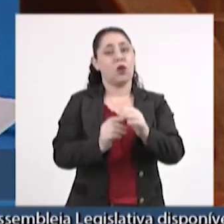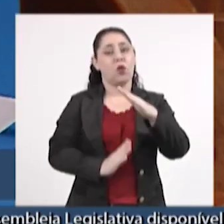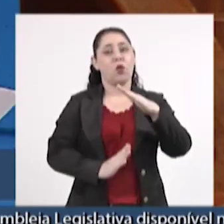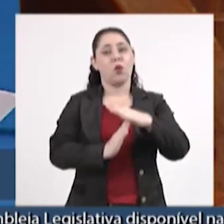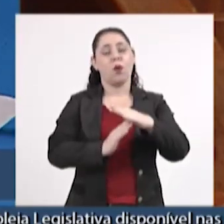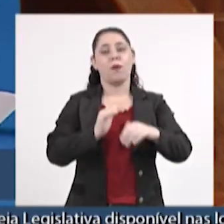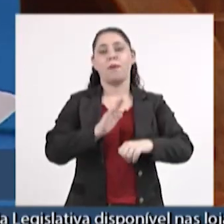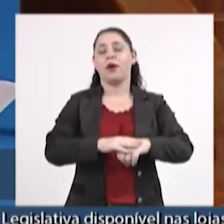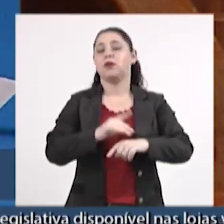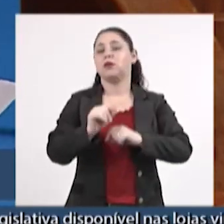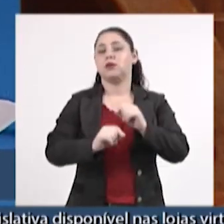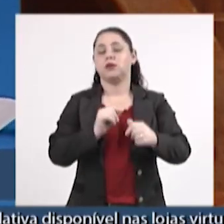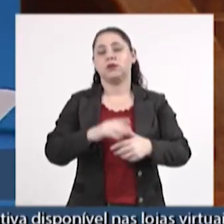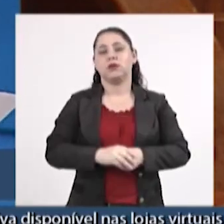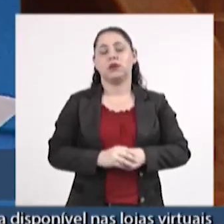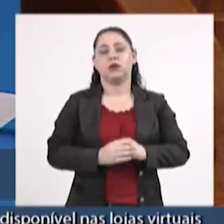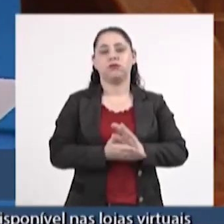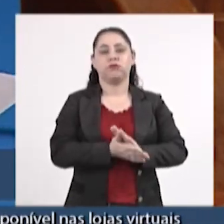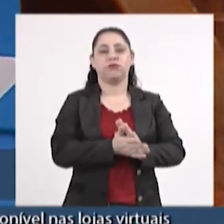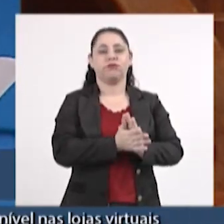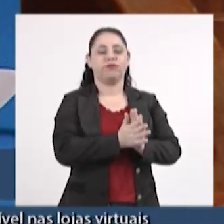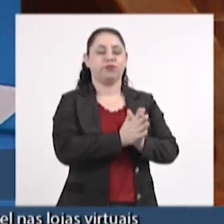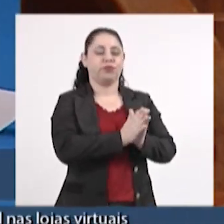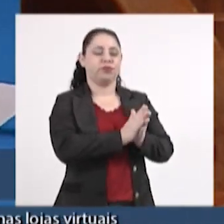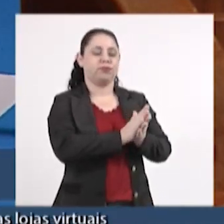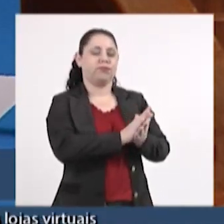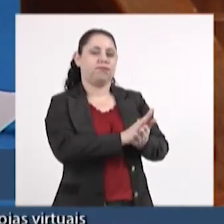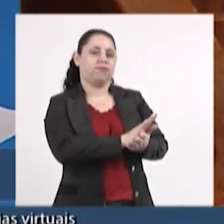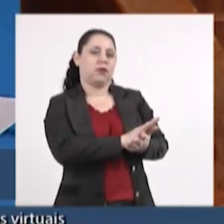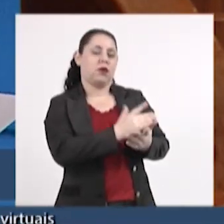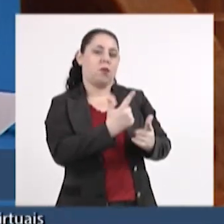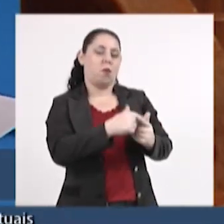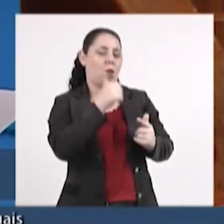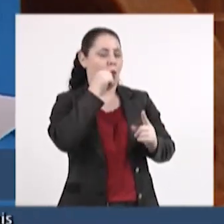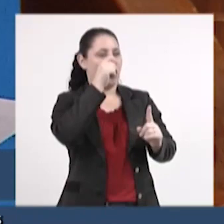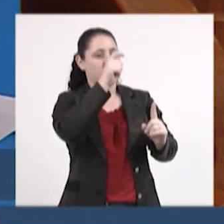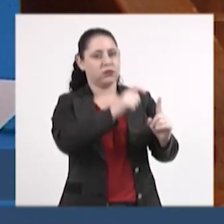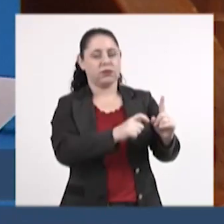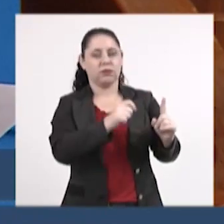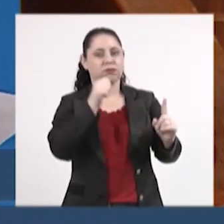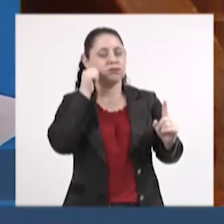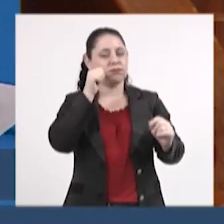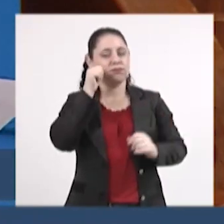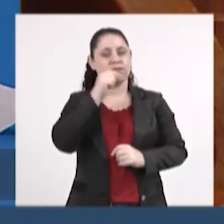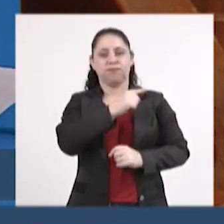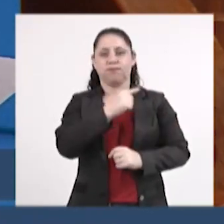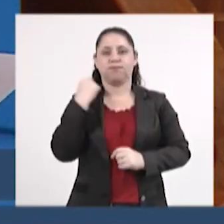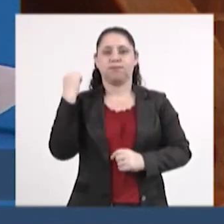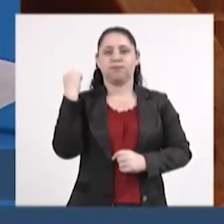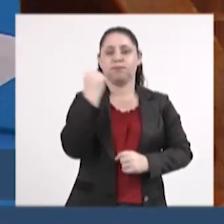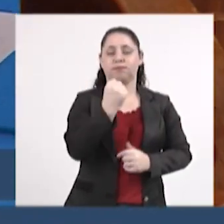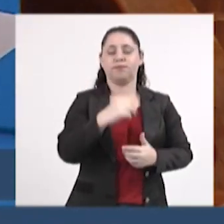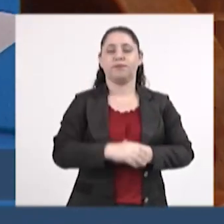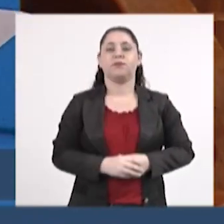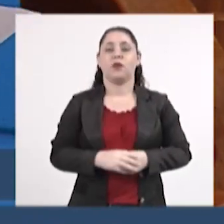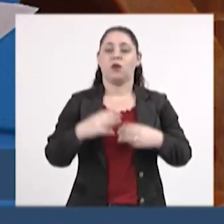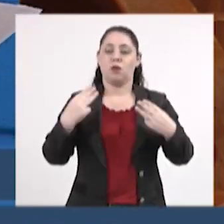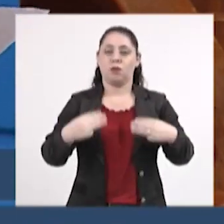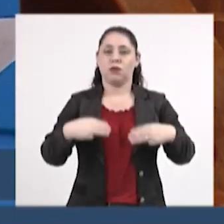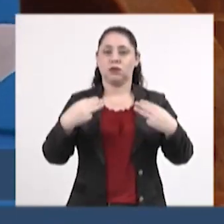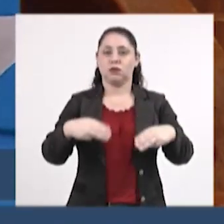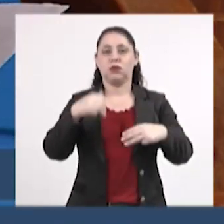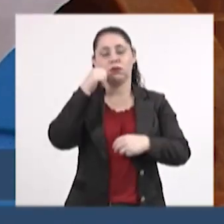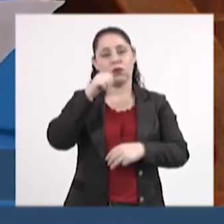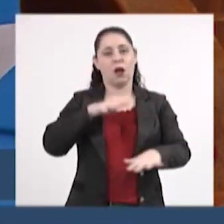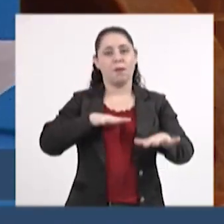limite mais extremos da misoginia, por meio do feminicídio. Nesse sentido, o Ministério das Mulheres